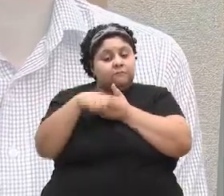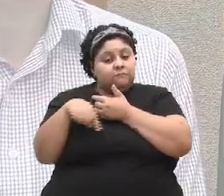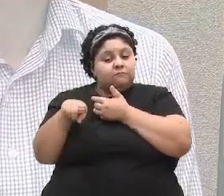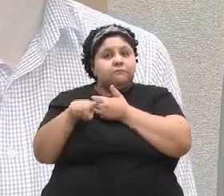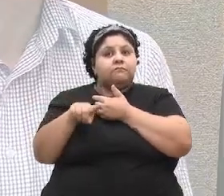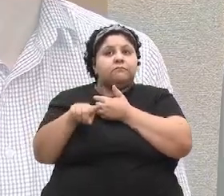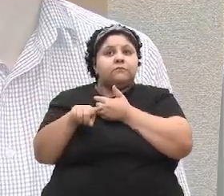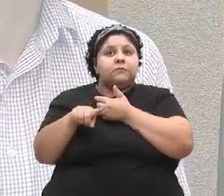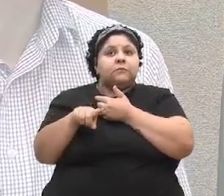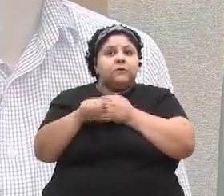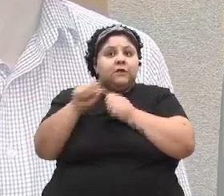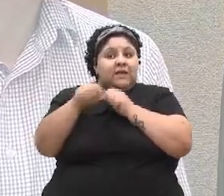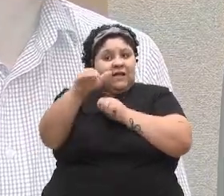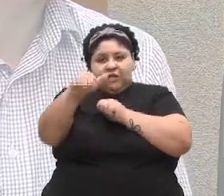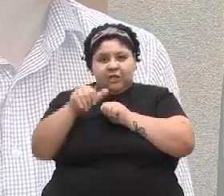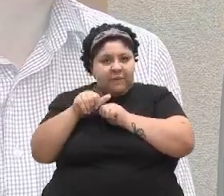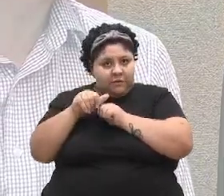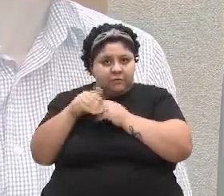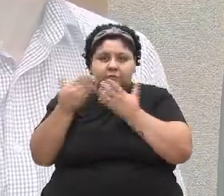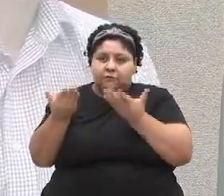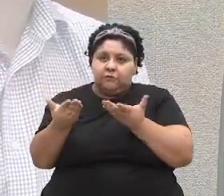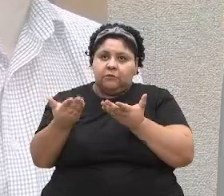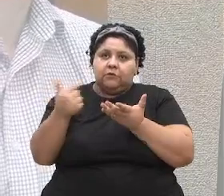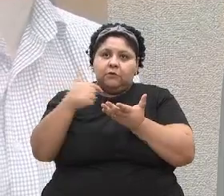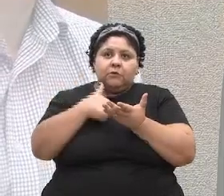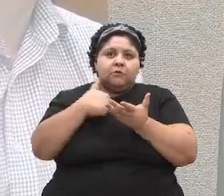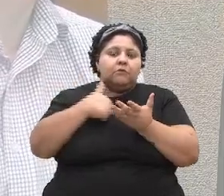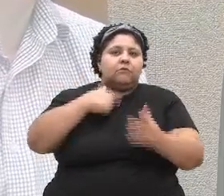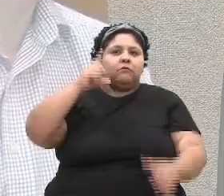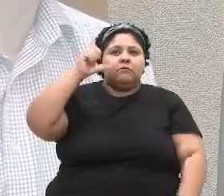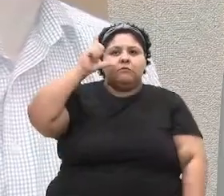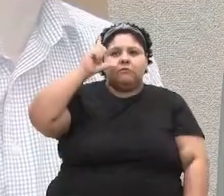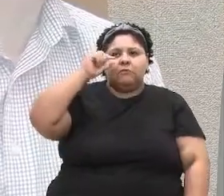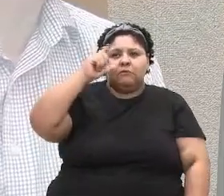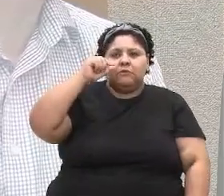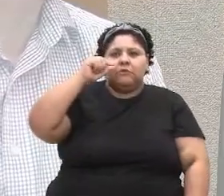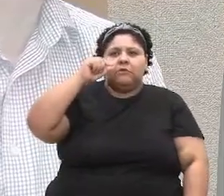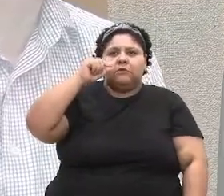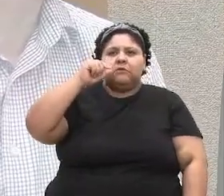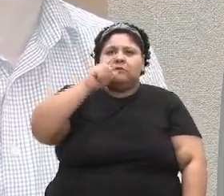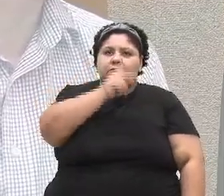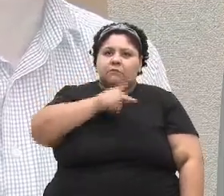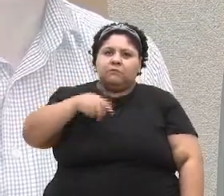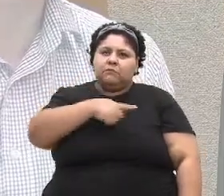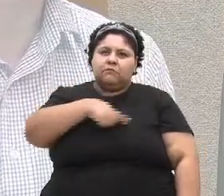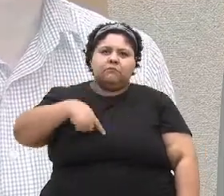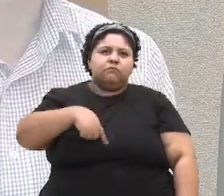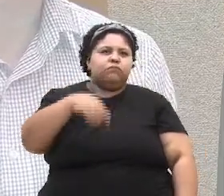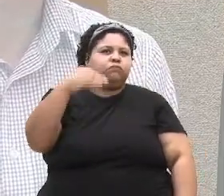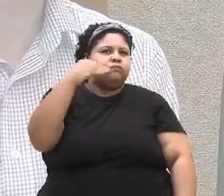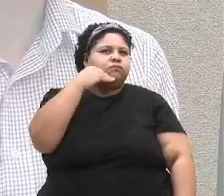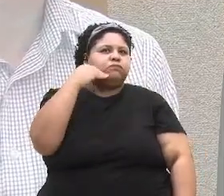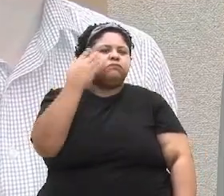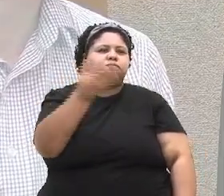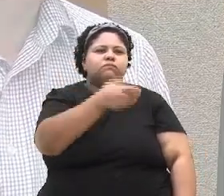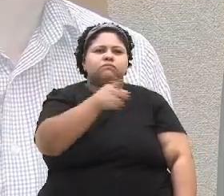que eu digo, quem não foi chamado, né? Eu, vereador Scalco, Zanquim,